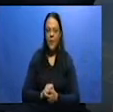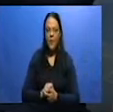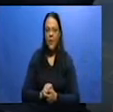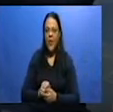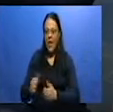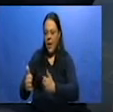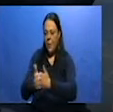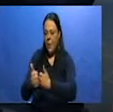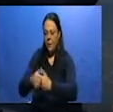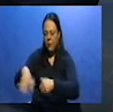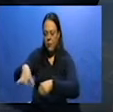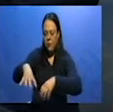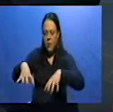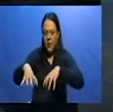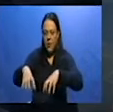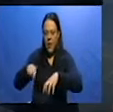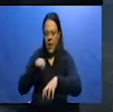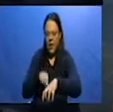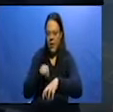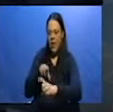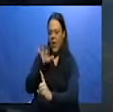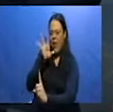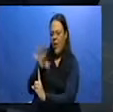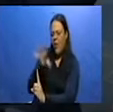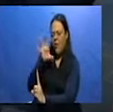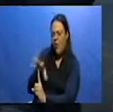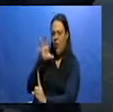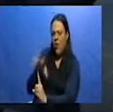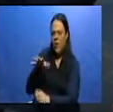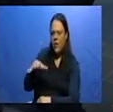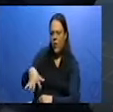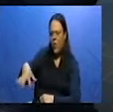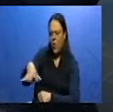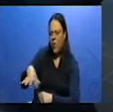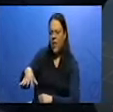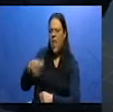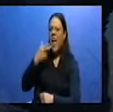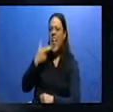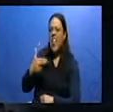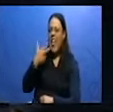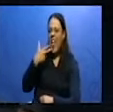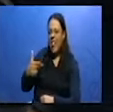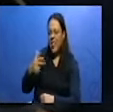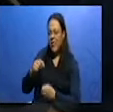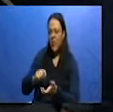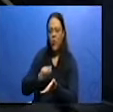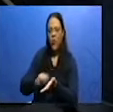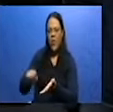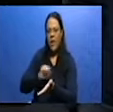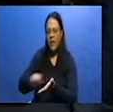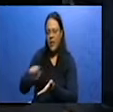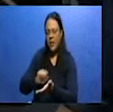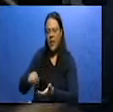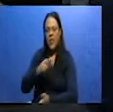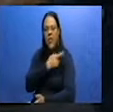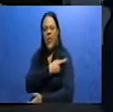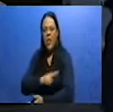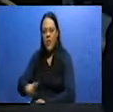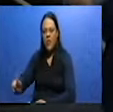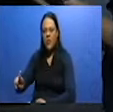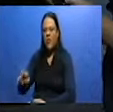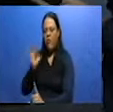eles receberam muita influência dos povos árabes na língua, na escrita, na religião, né,